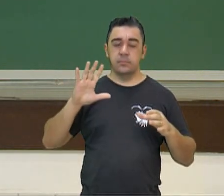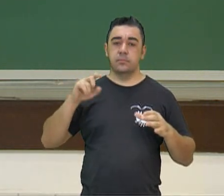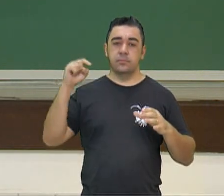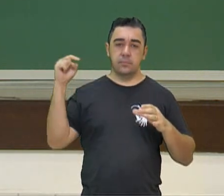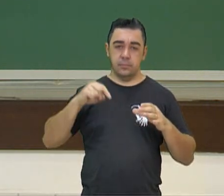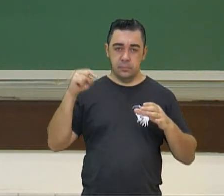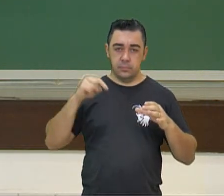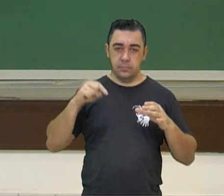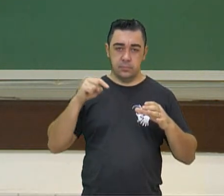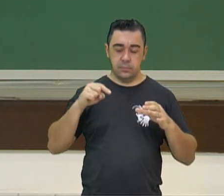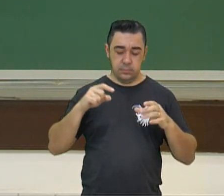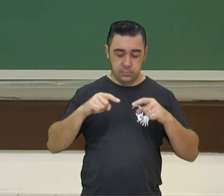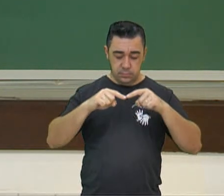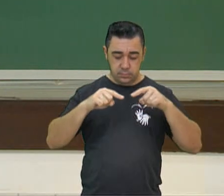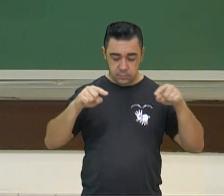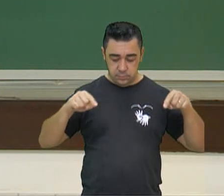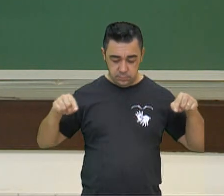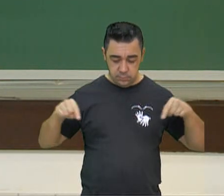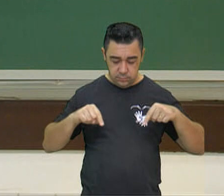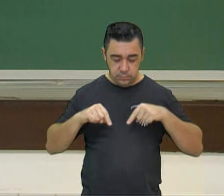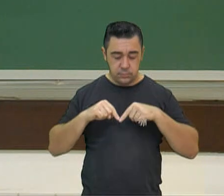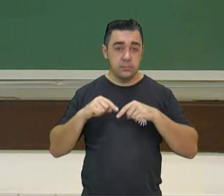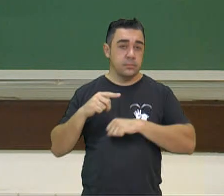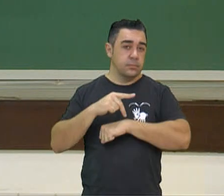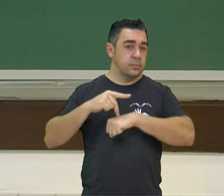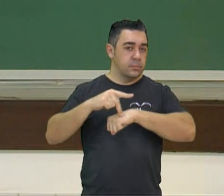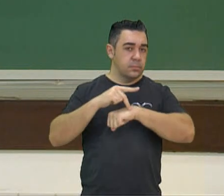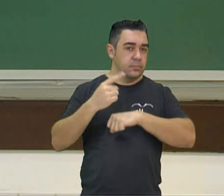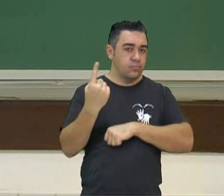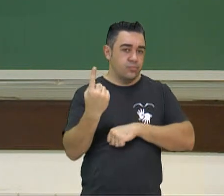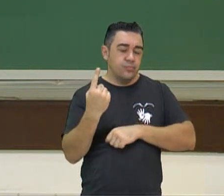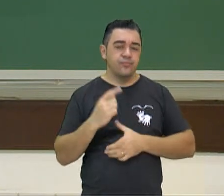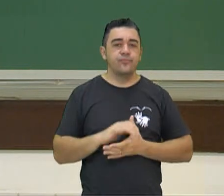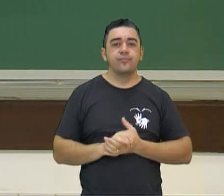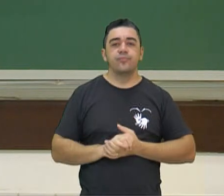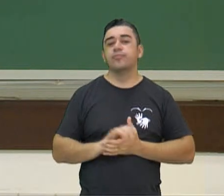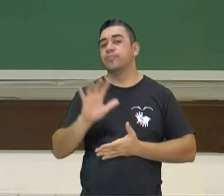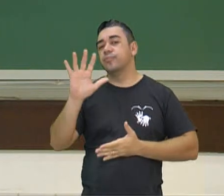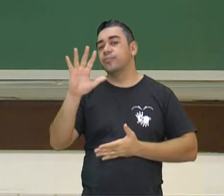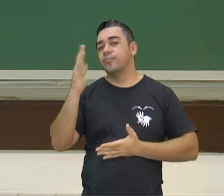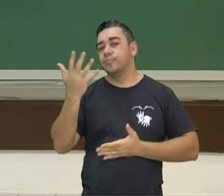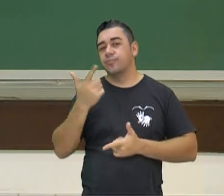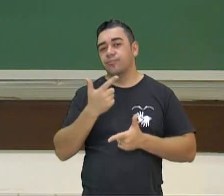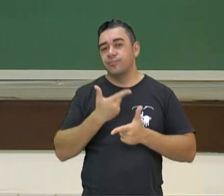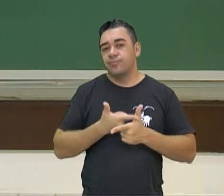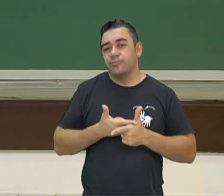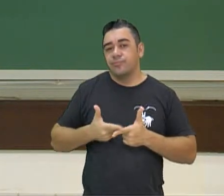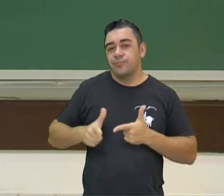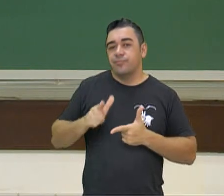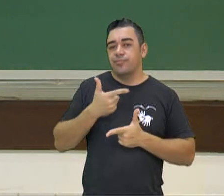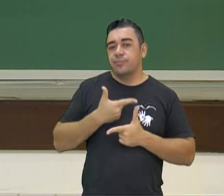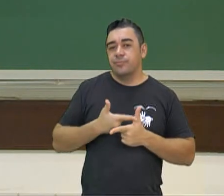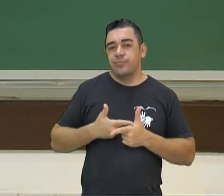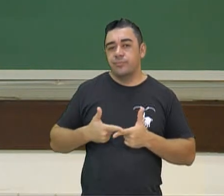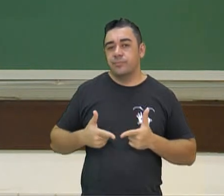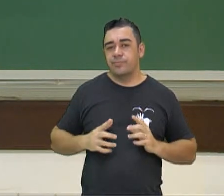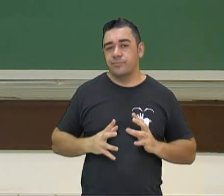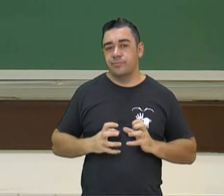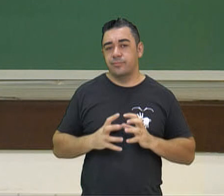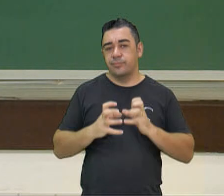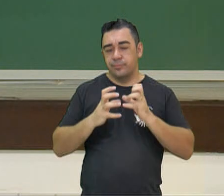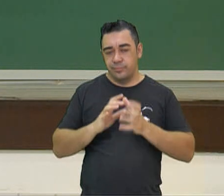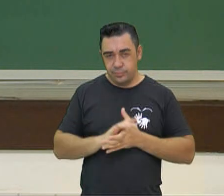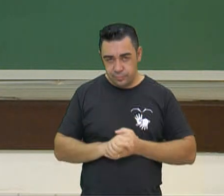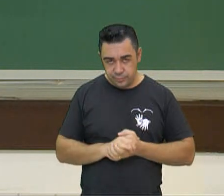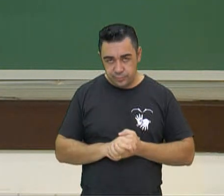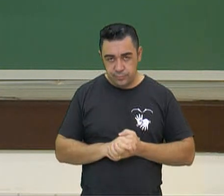dentro de um mesmo país. O que acontece? Gerou conflitos. Essa área, por exemplo, a